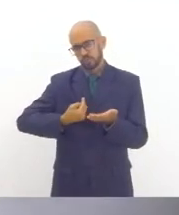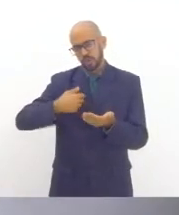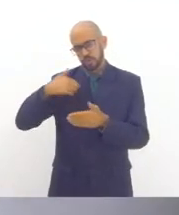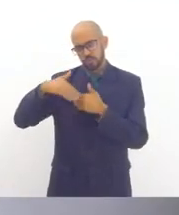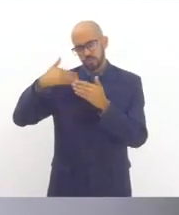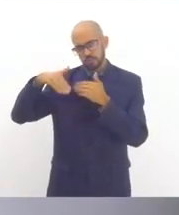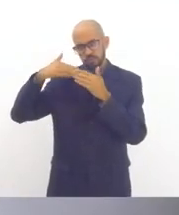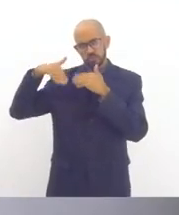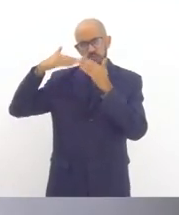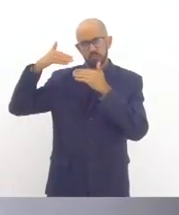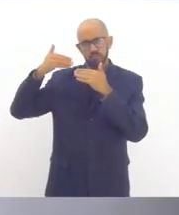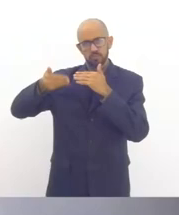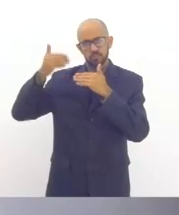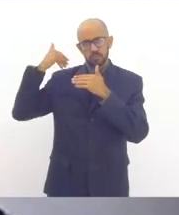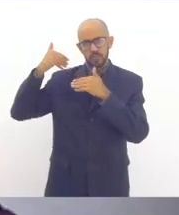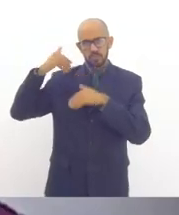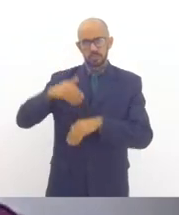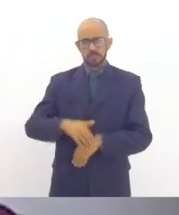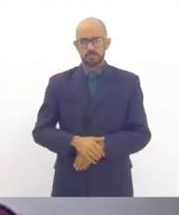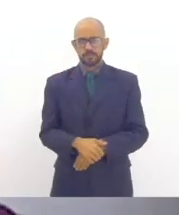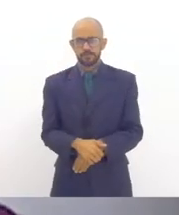já vínhamos desenvolvendo, né, nas escolas.